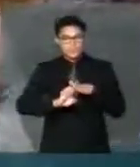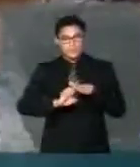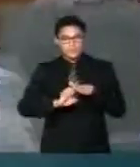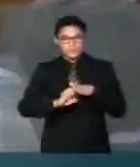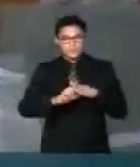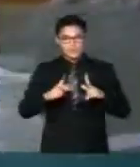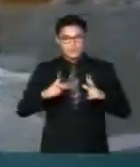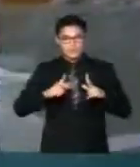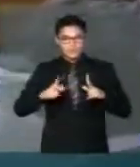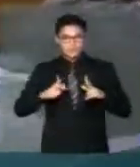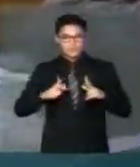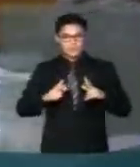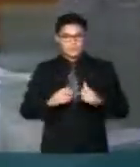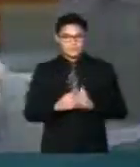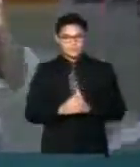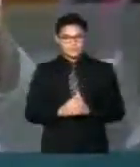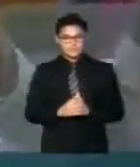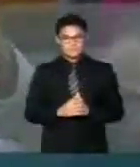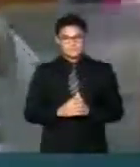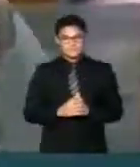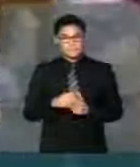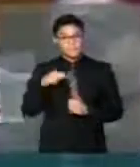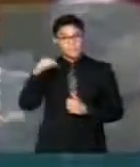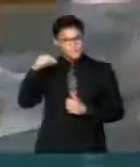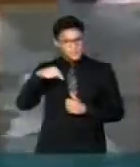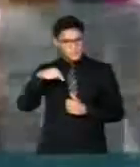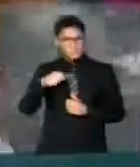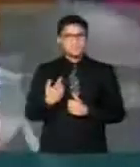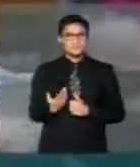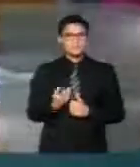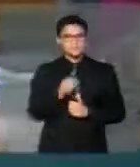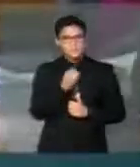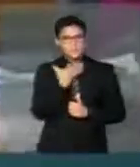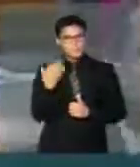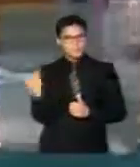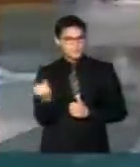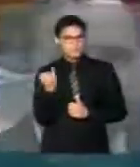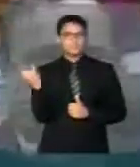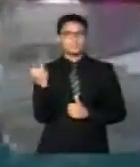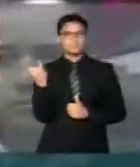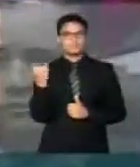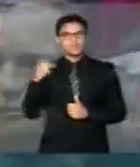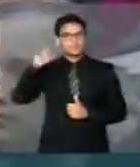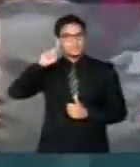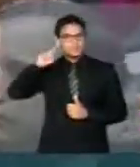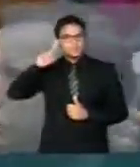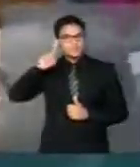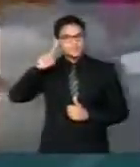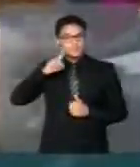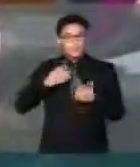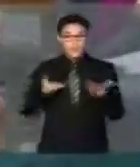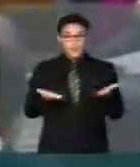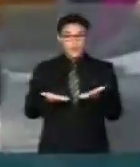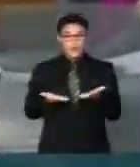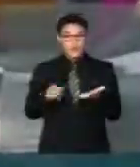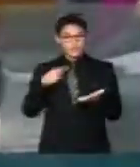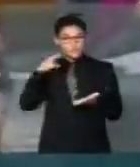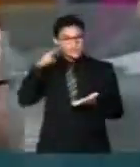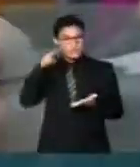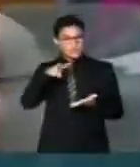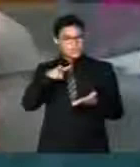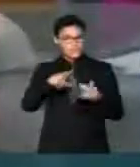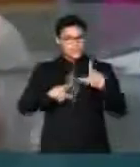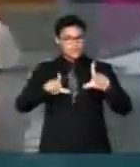pessoa jurídica, de empresa. Isso é absolutamente fundamental. Todo dia, hoje inclusive, a gente vê